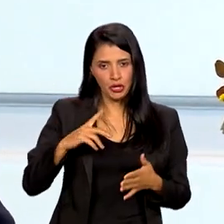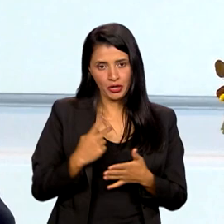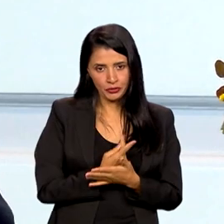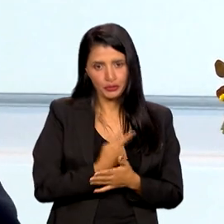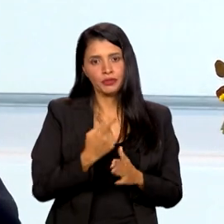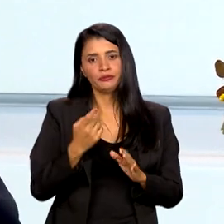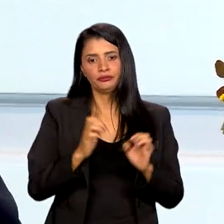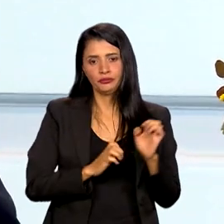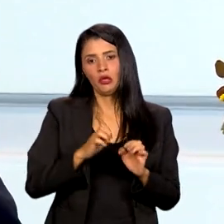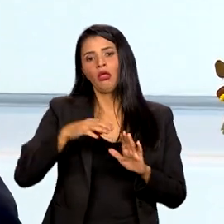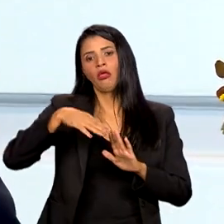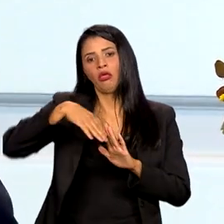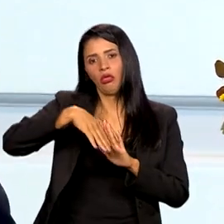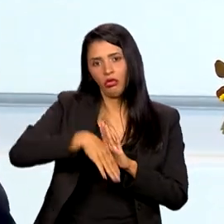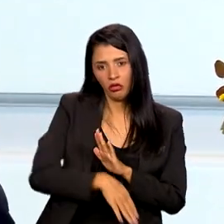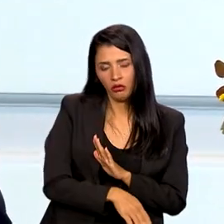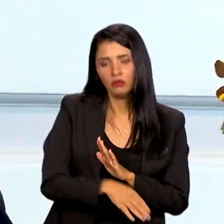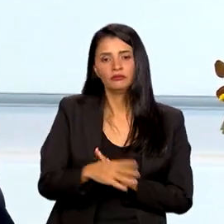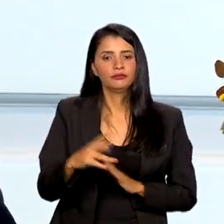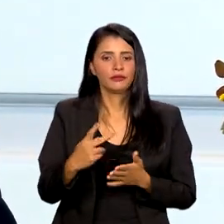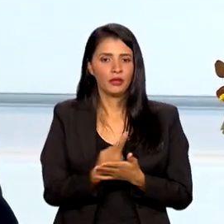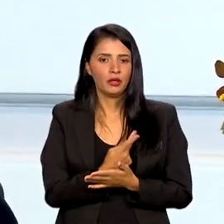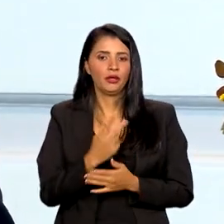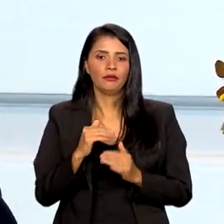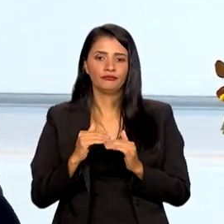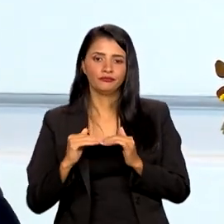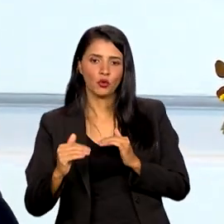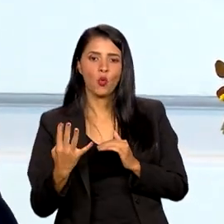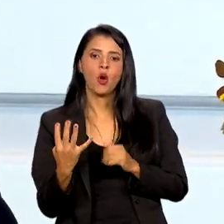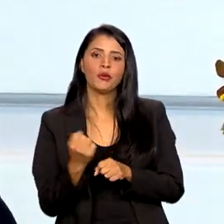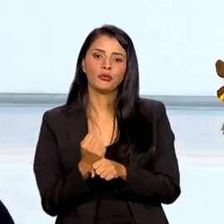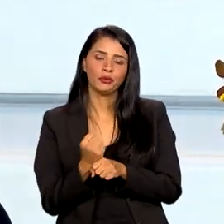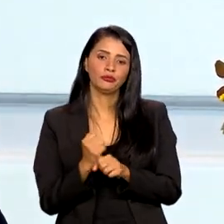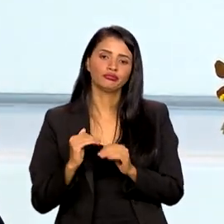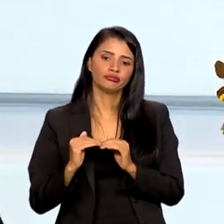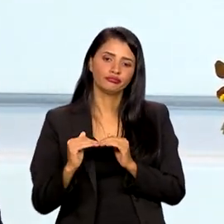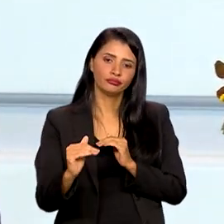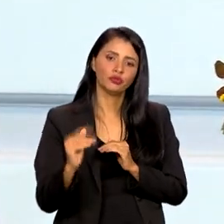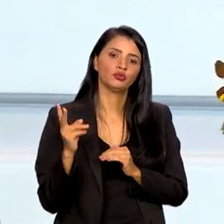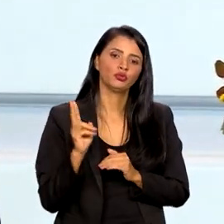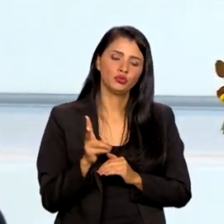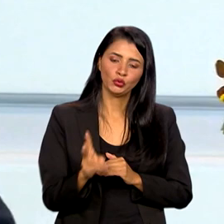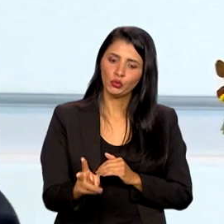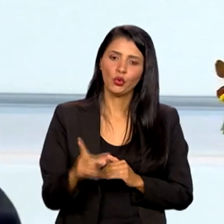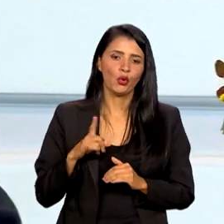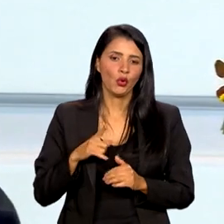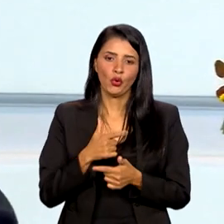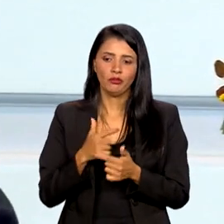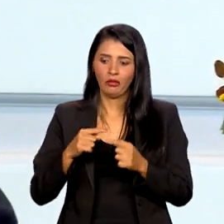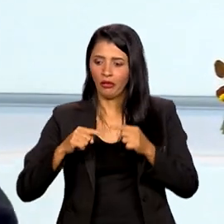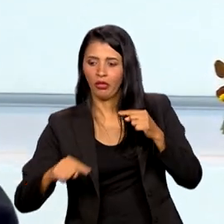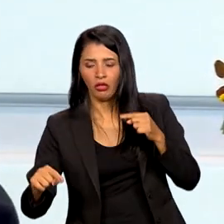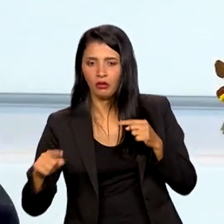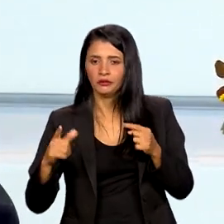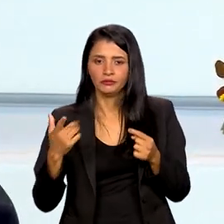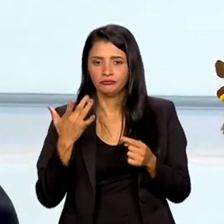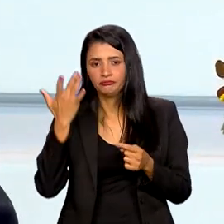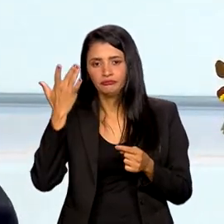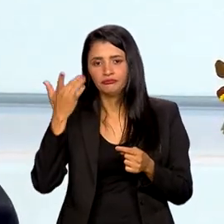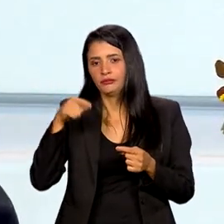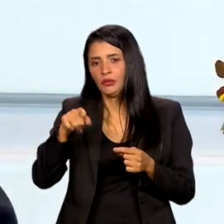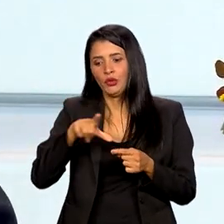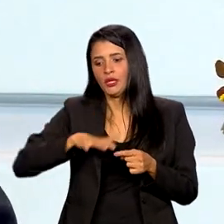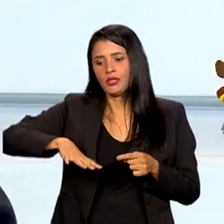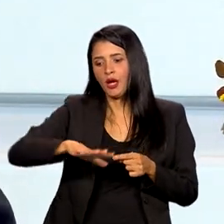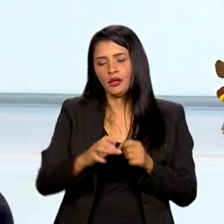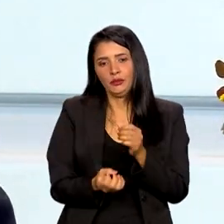precoce e ele acabou eternizando ali nos 4 anos um desarranjo, um desalinho no setor